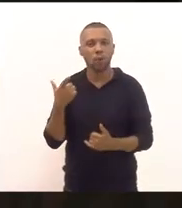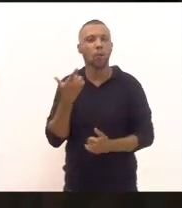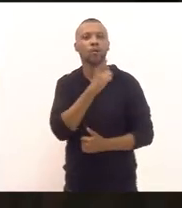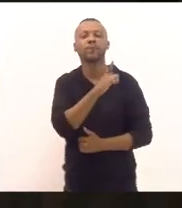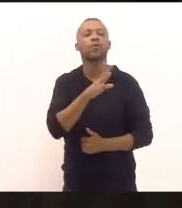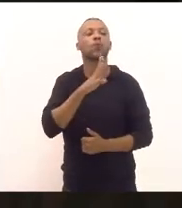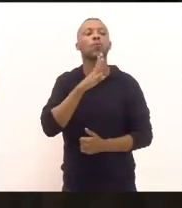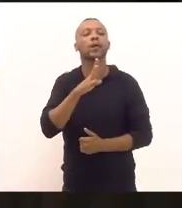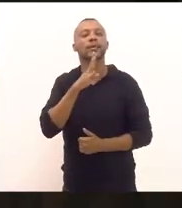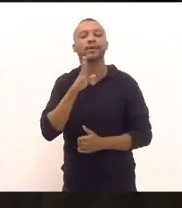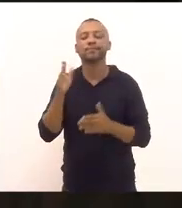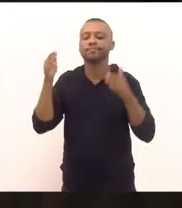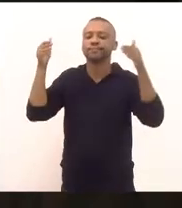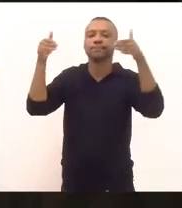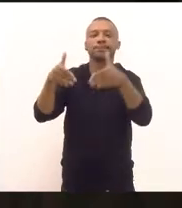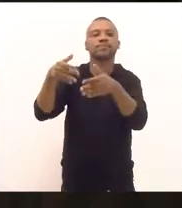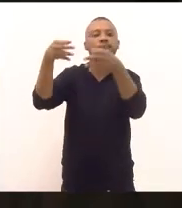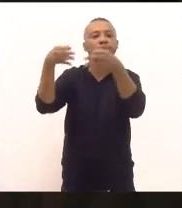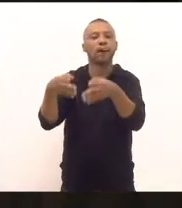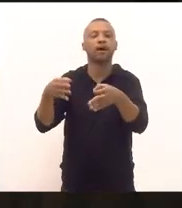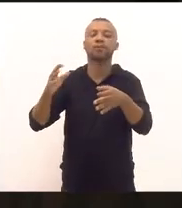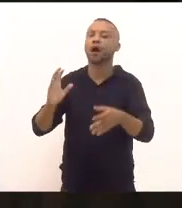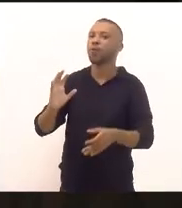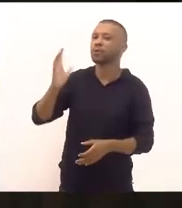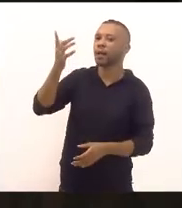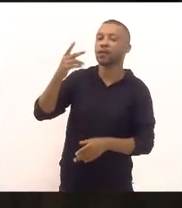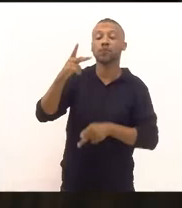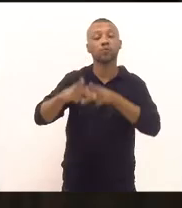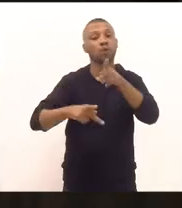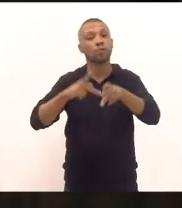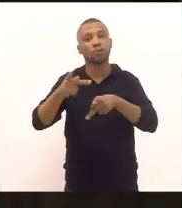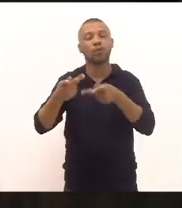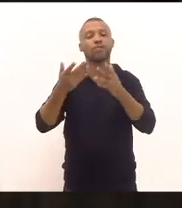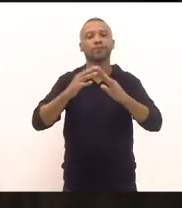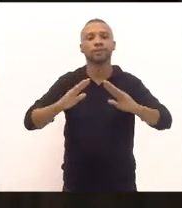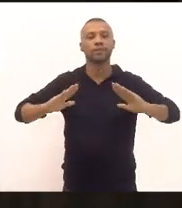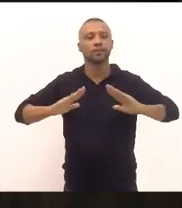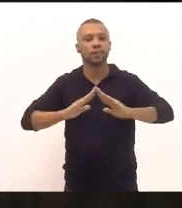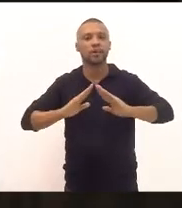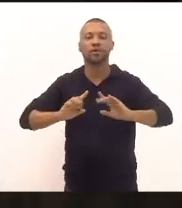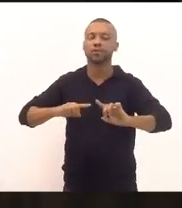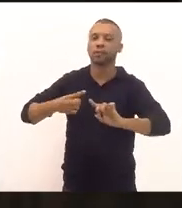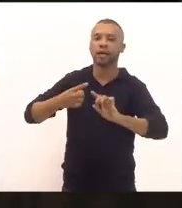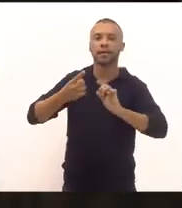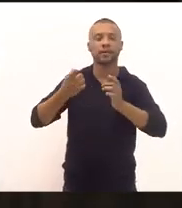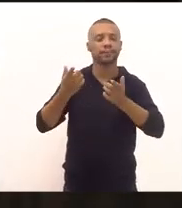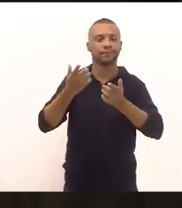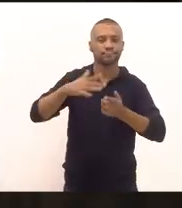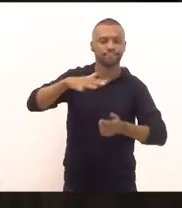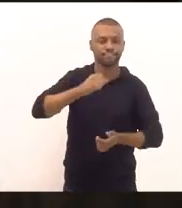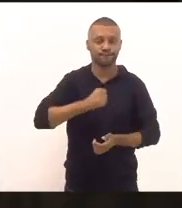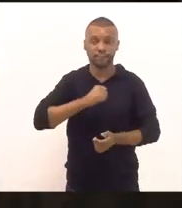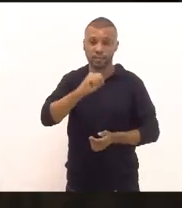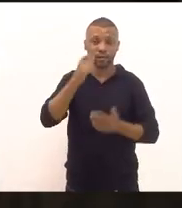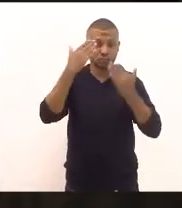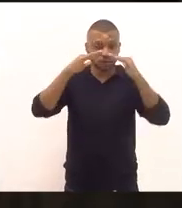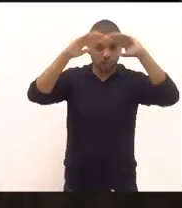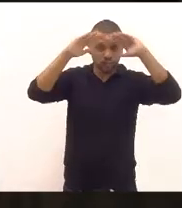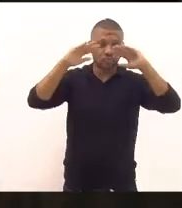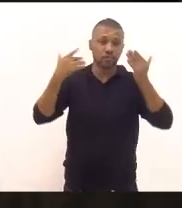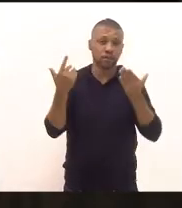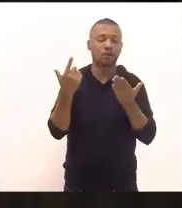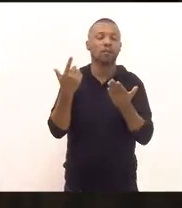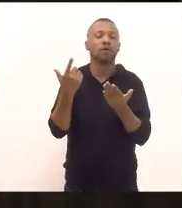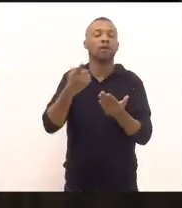conhecer o que de fato acontece com nosso povo de Santo com o nosso povo de terreiro Então nesse sentido São vitórias